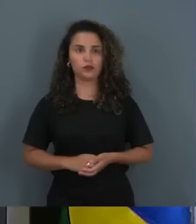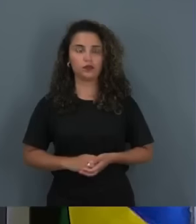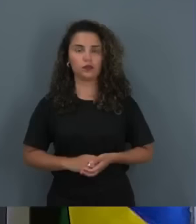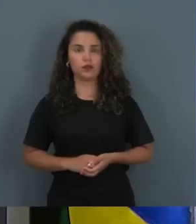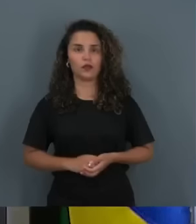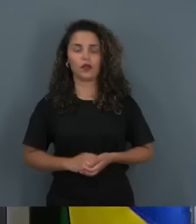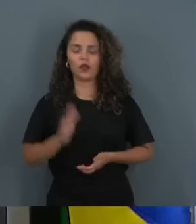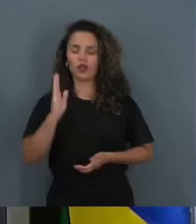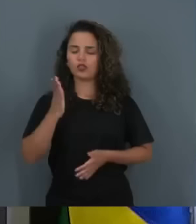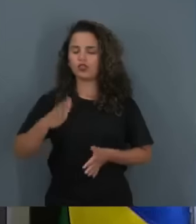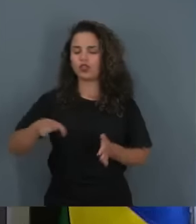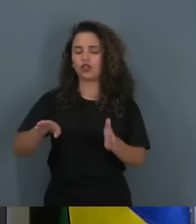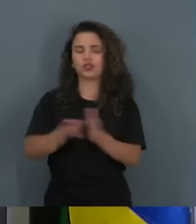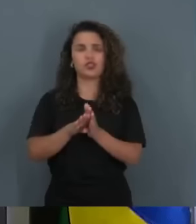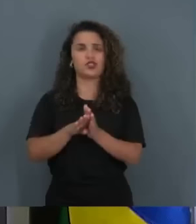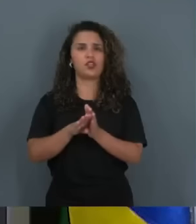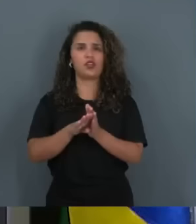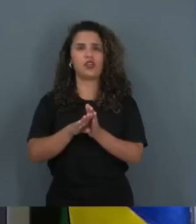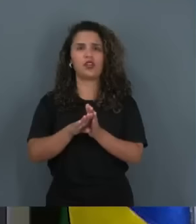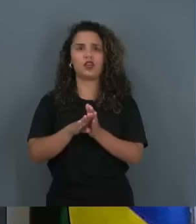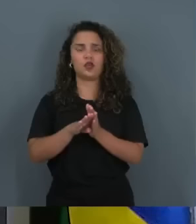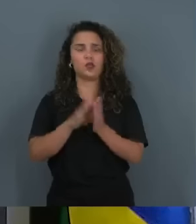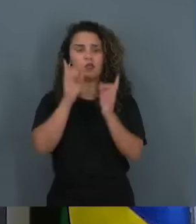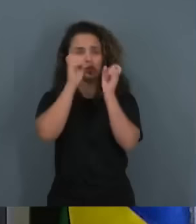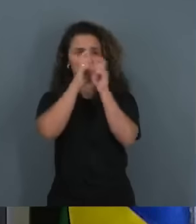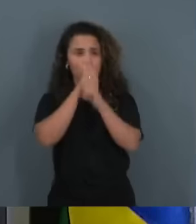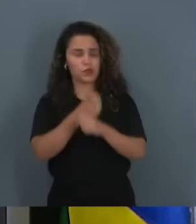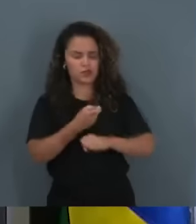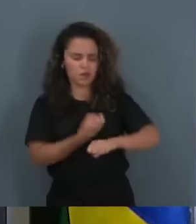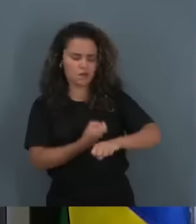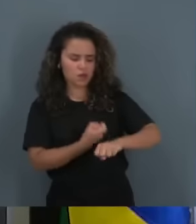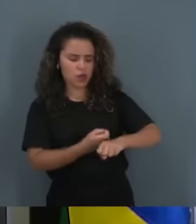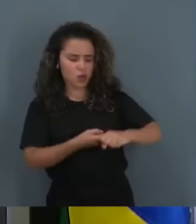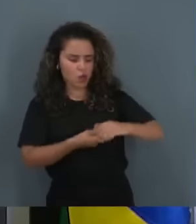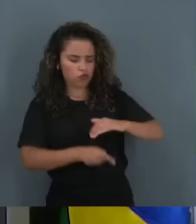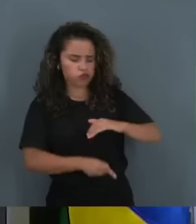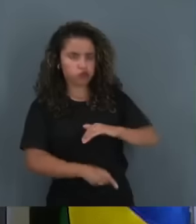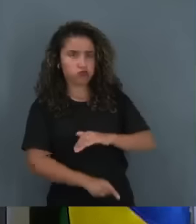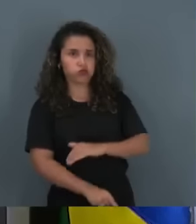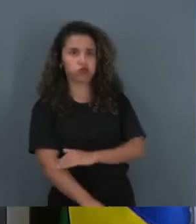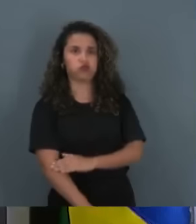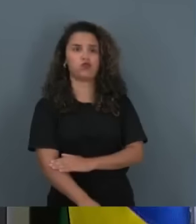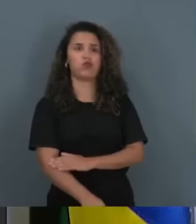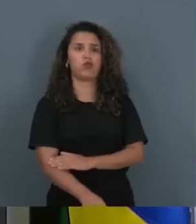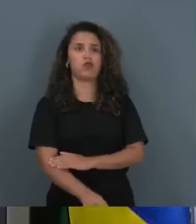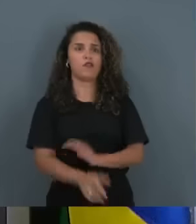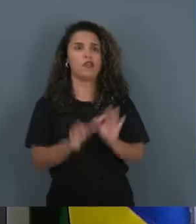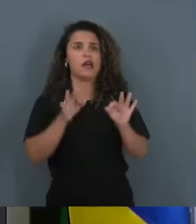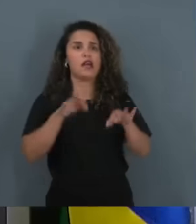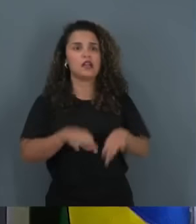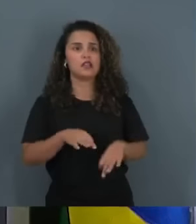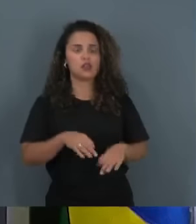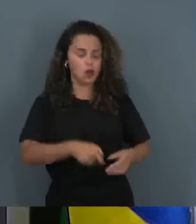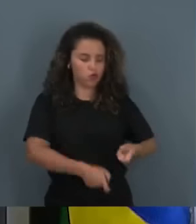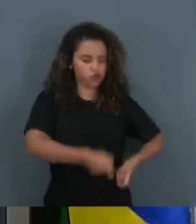Nós já chegamos na laje, lá no concreto, não tem mais fundo do poço. Acabou o poço.